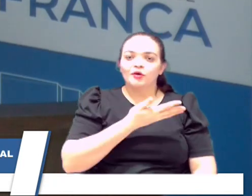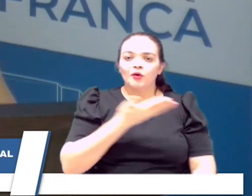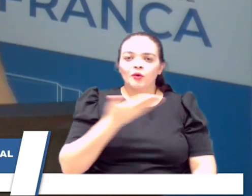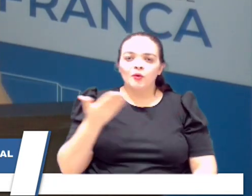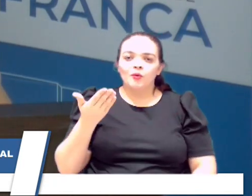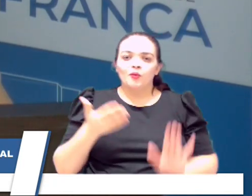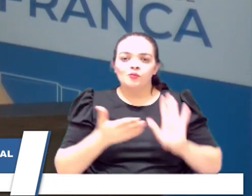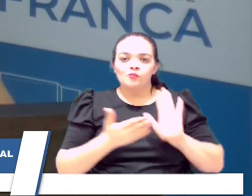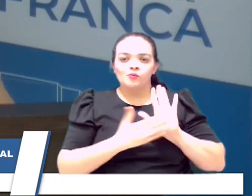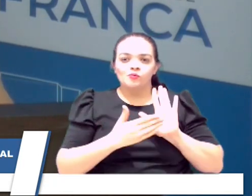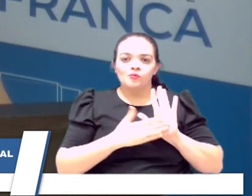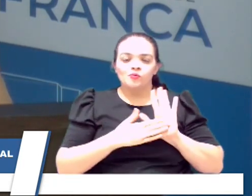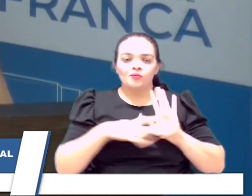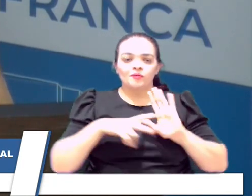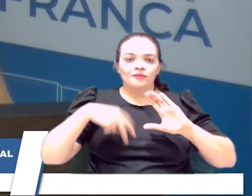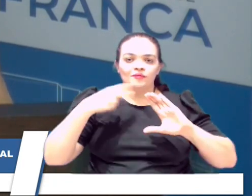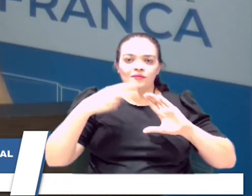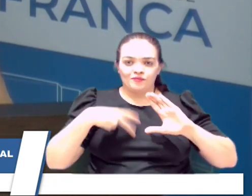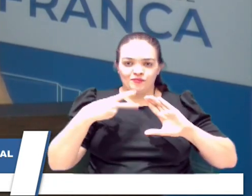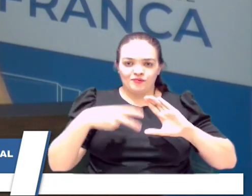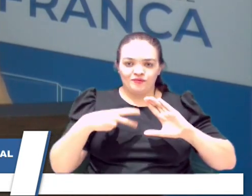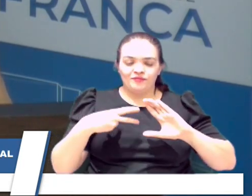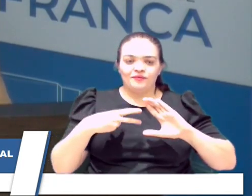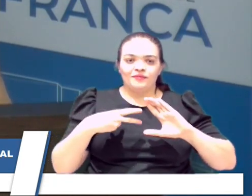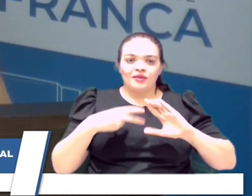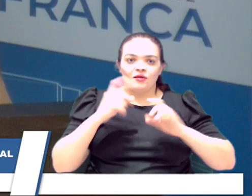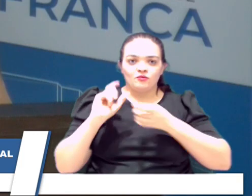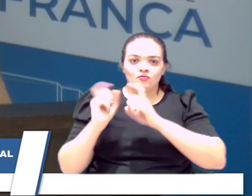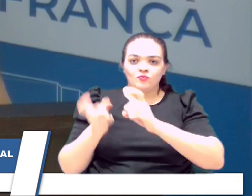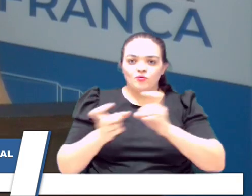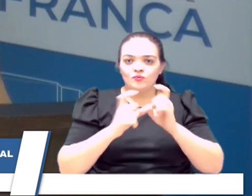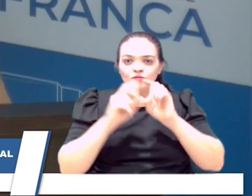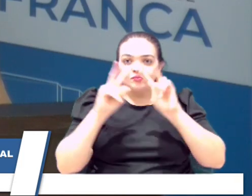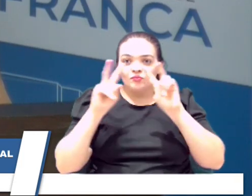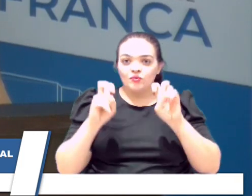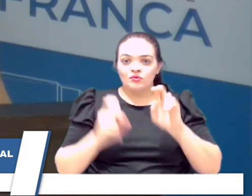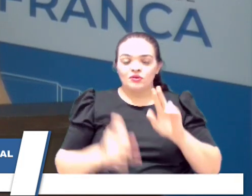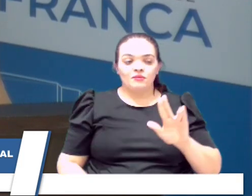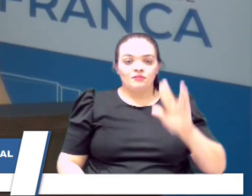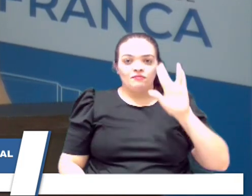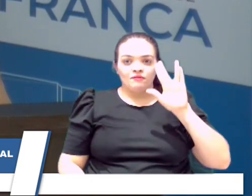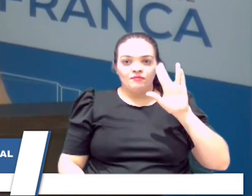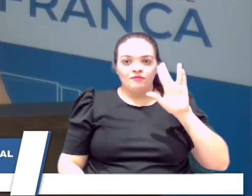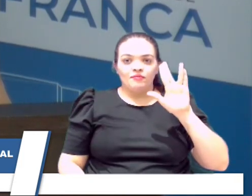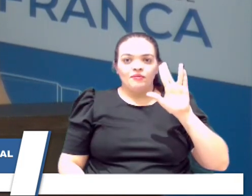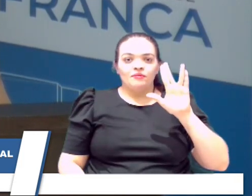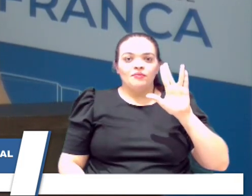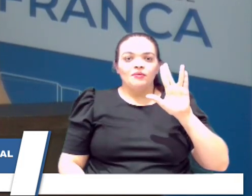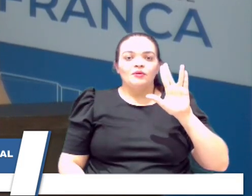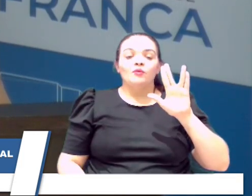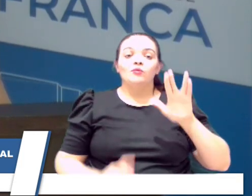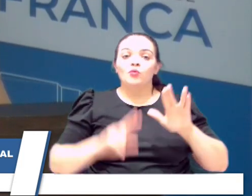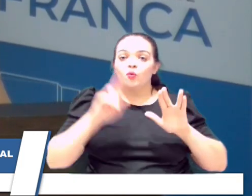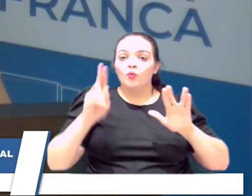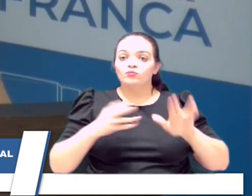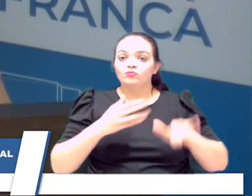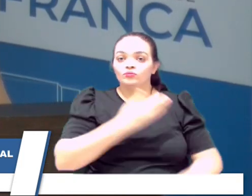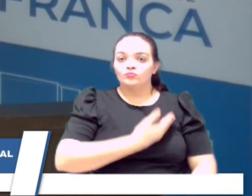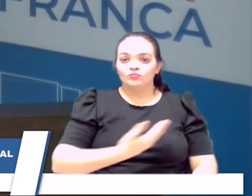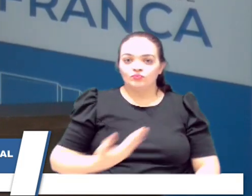para essa casa a discussão do tema da cannabis como título de utilidade pública